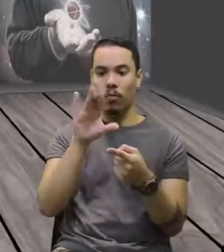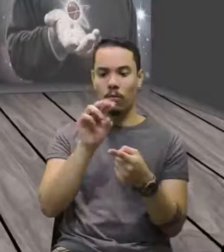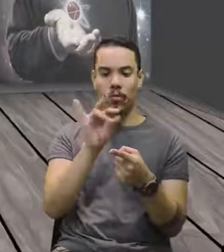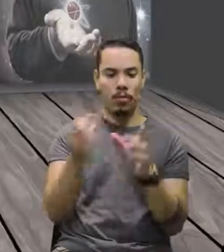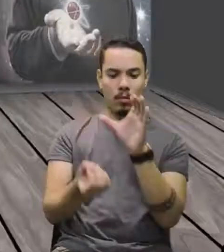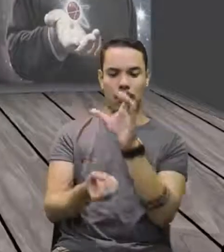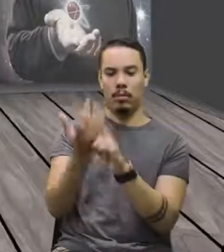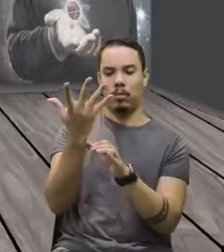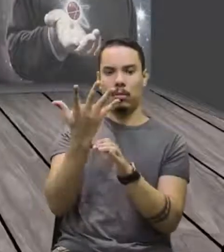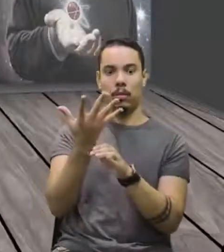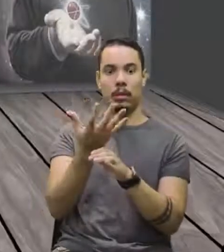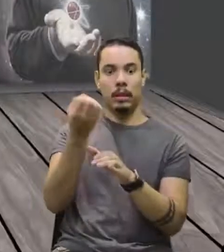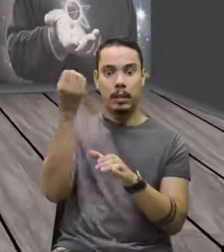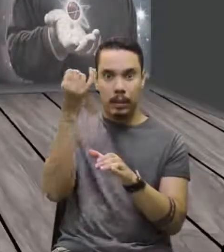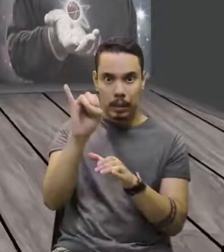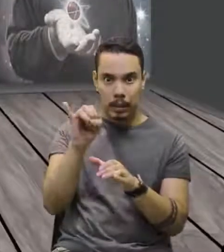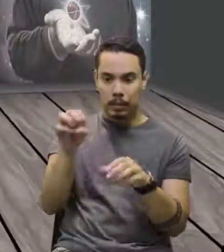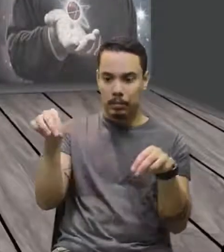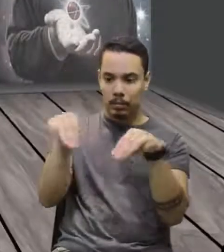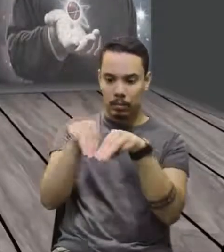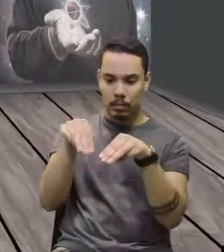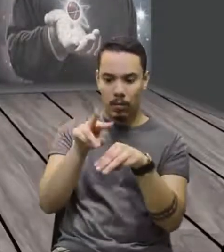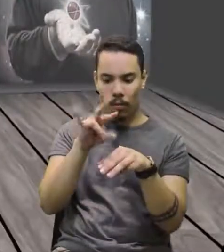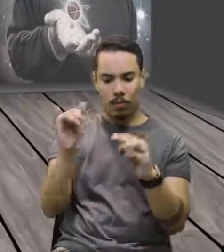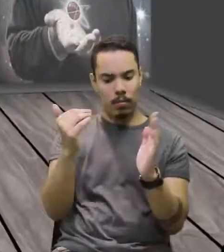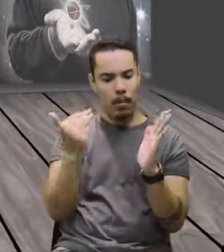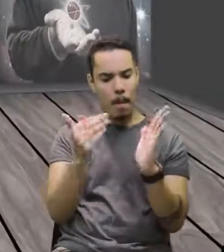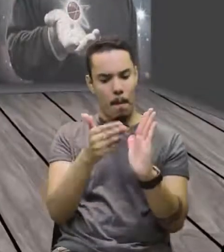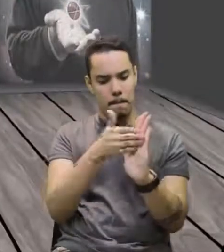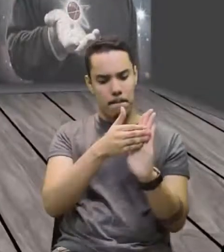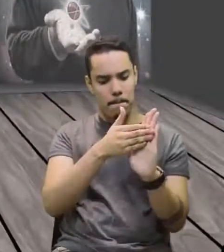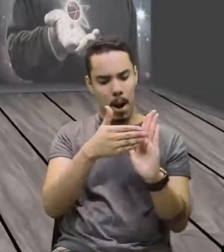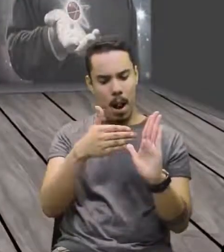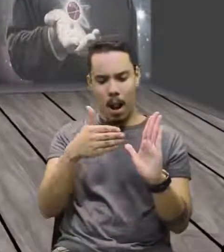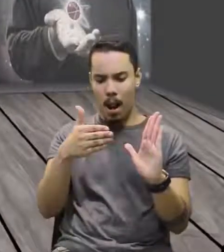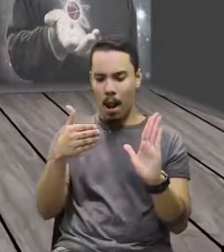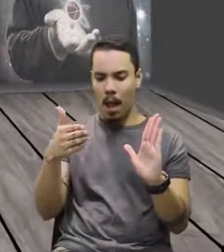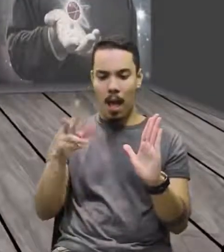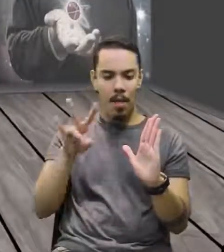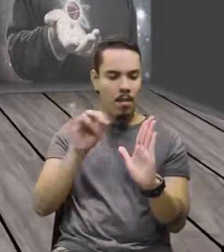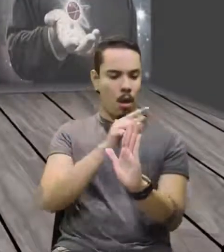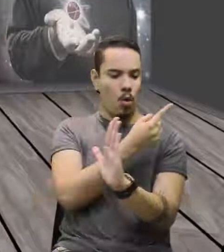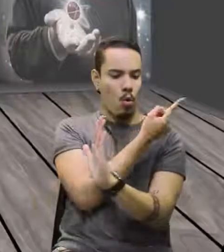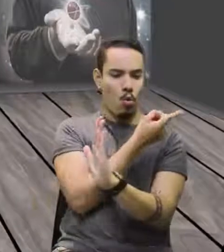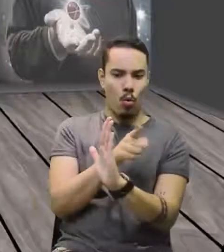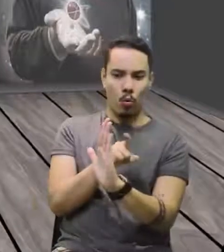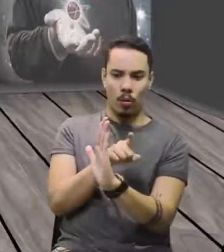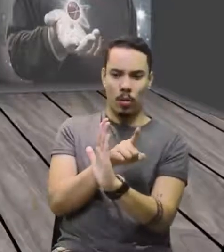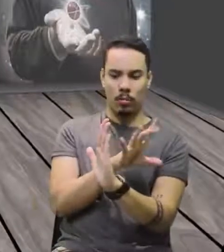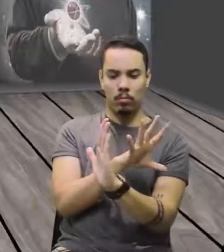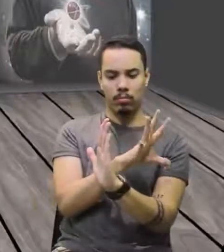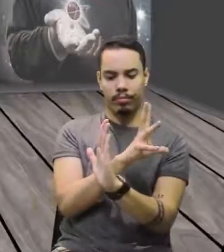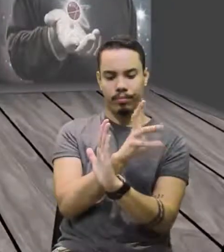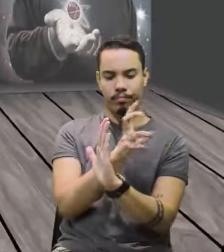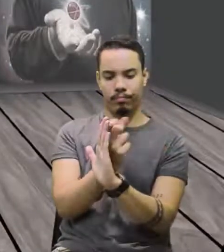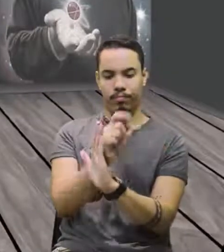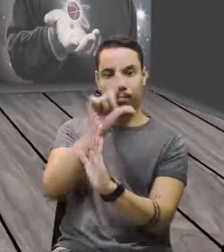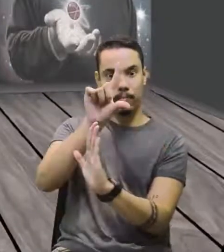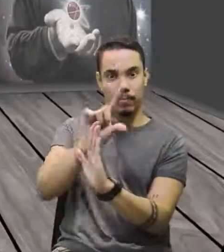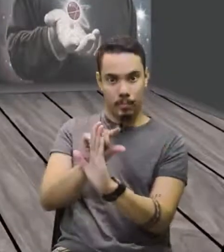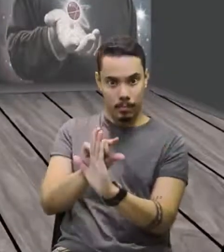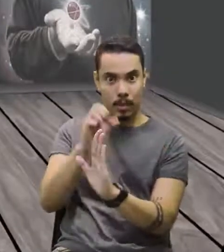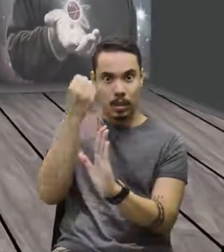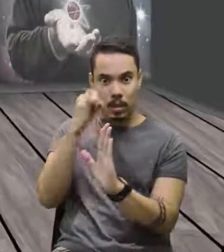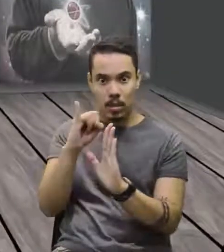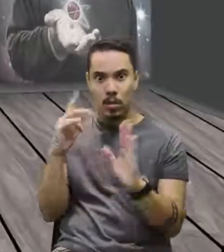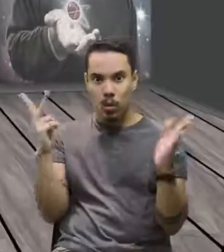corrente. Se o fluxo magnético estiver aumentando, ele cria um fluxo contrário para diminuir esse fluxo. Se o fluxo diminuir,